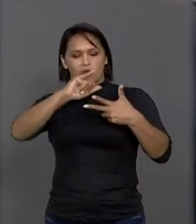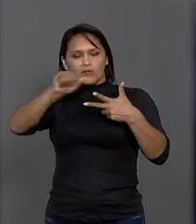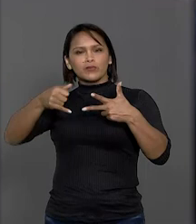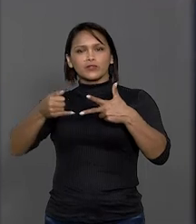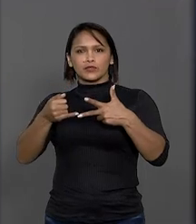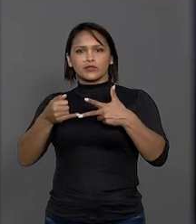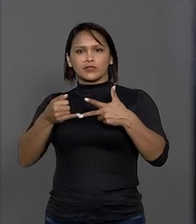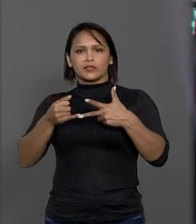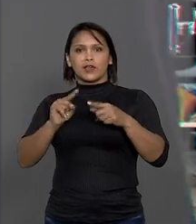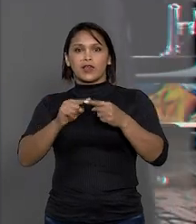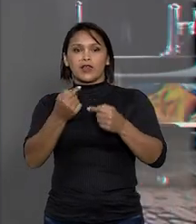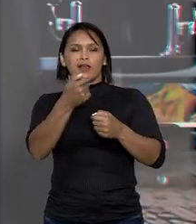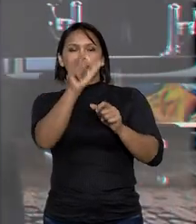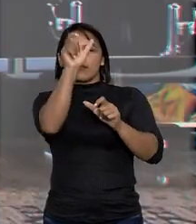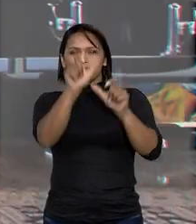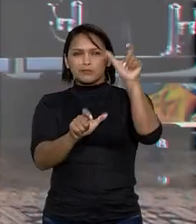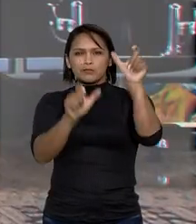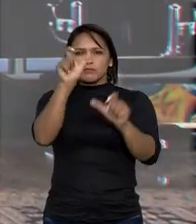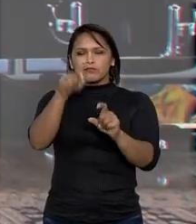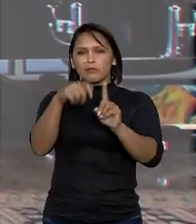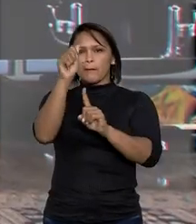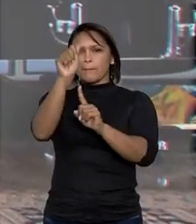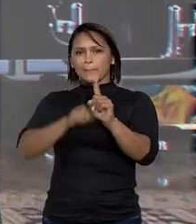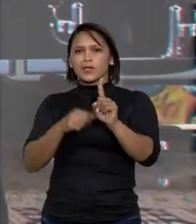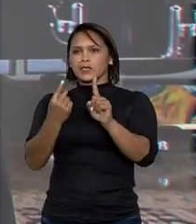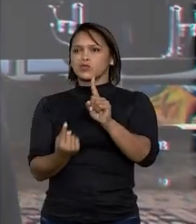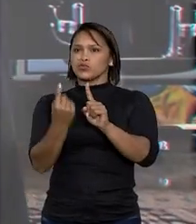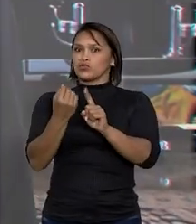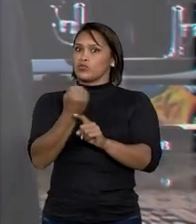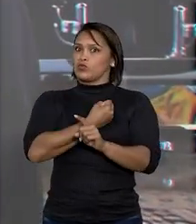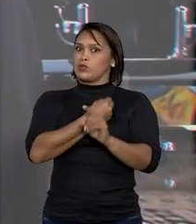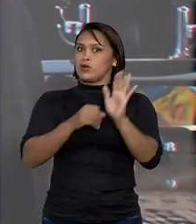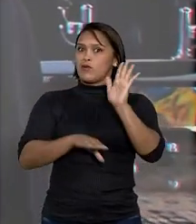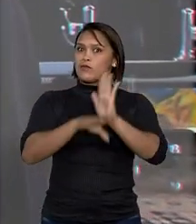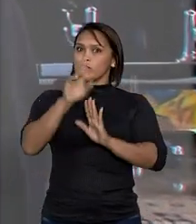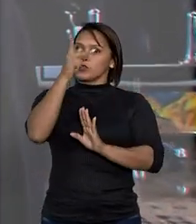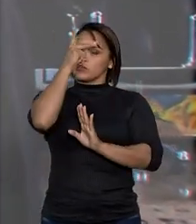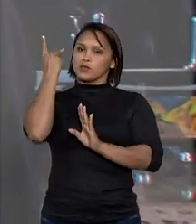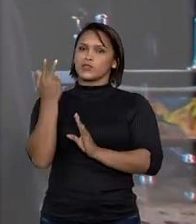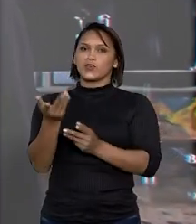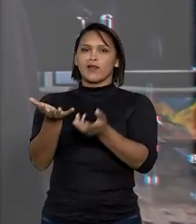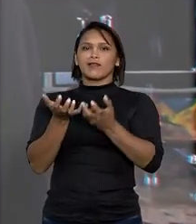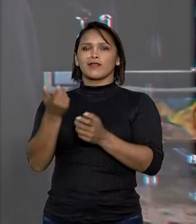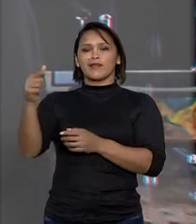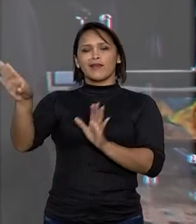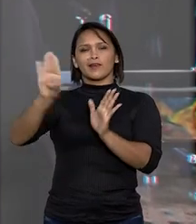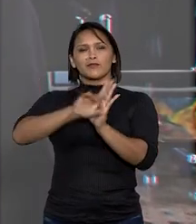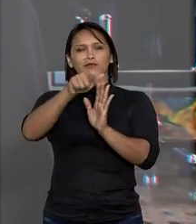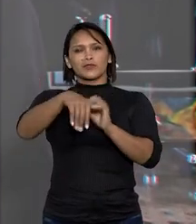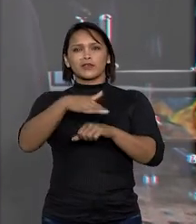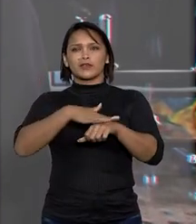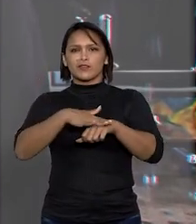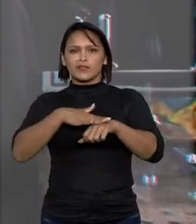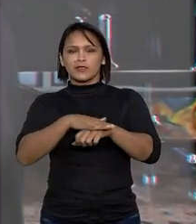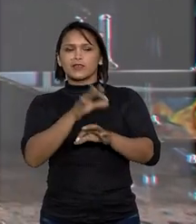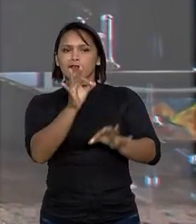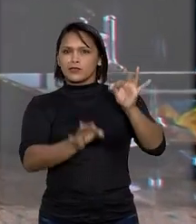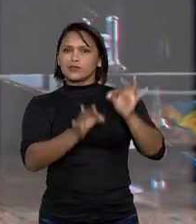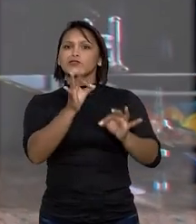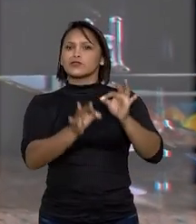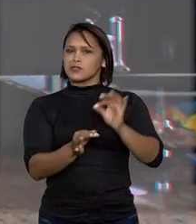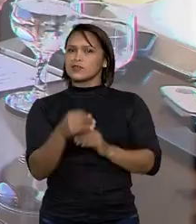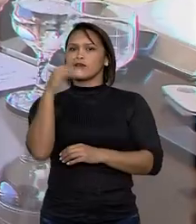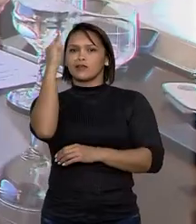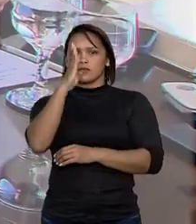judiciário a cada mês o número é maior de pessoas que procura relacionar se com